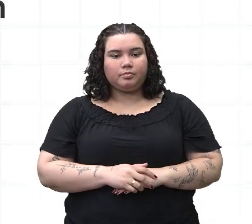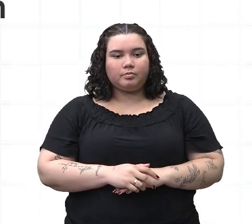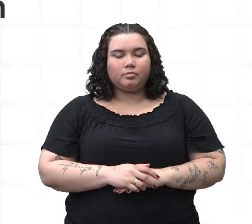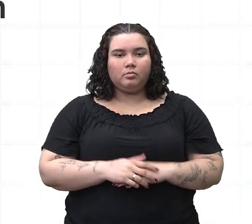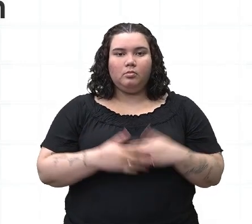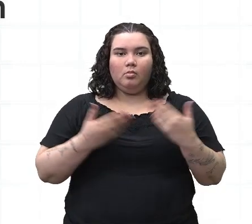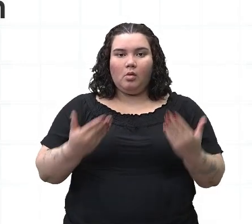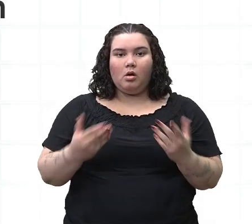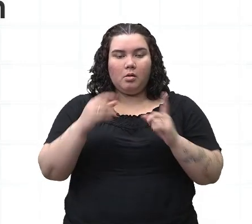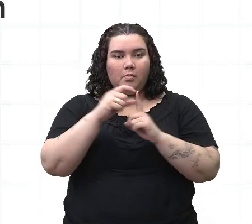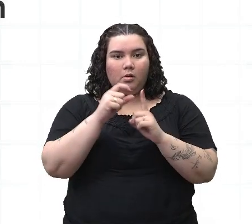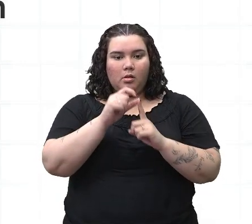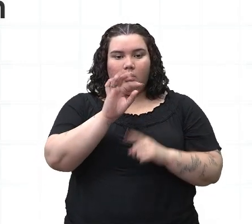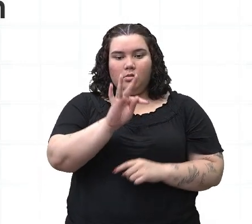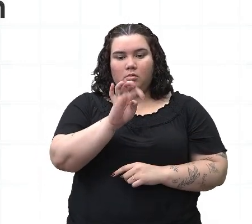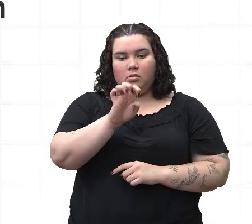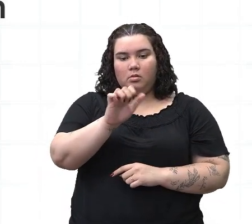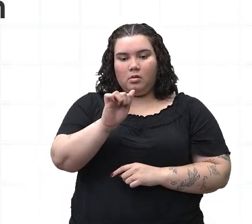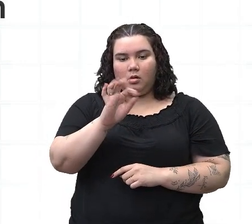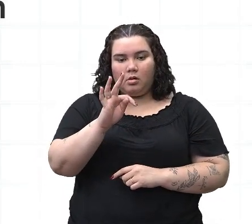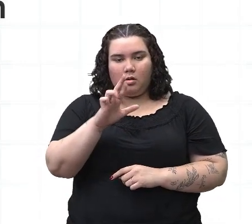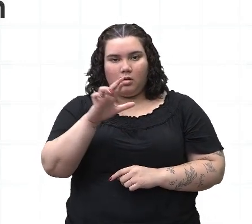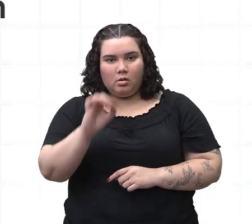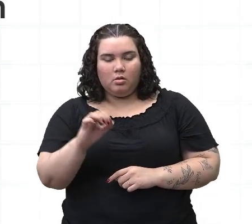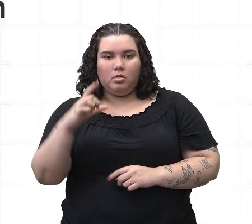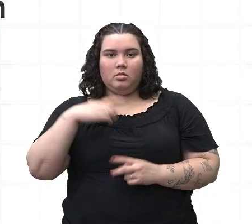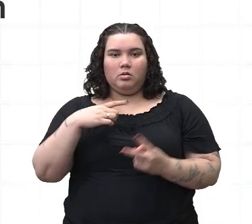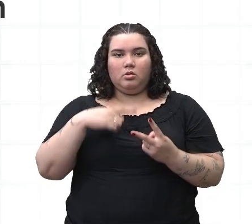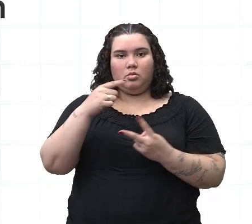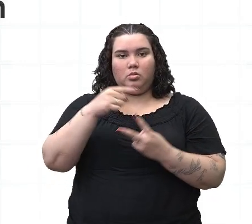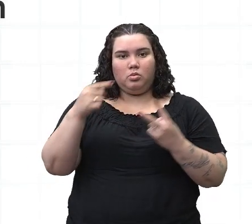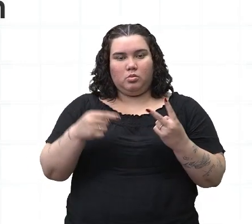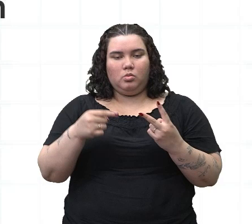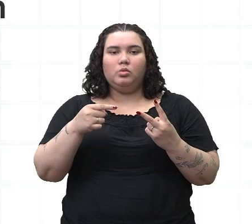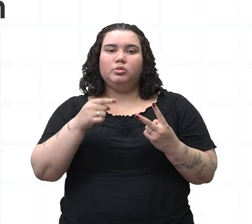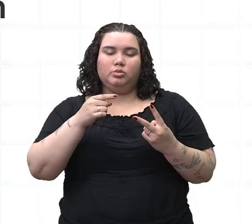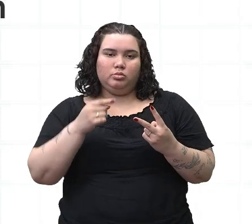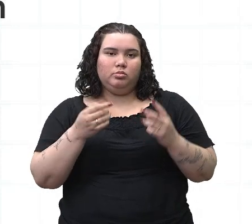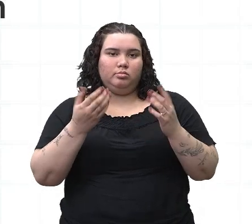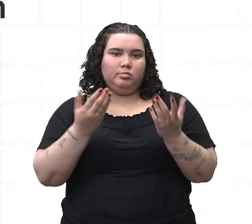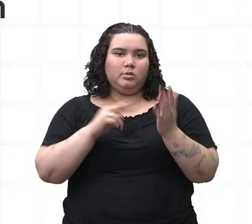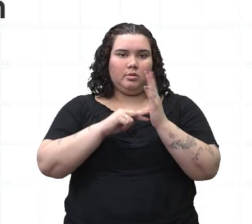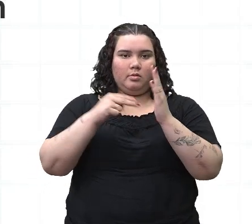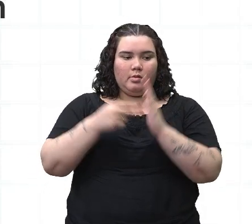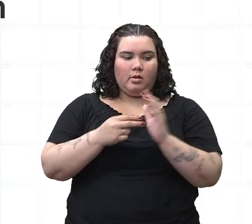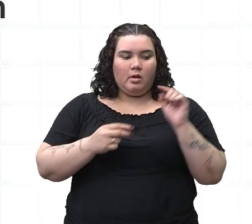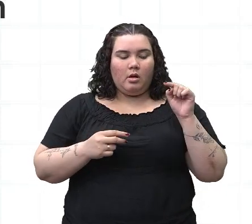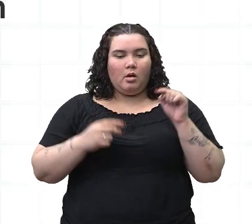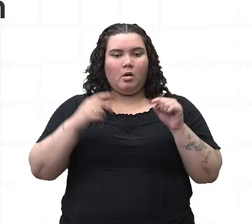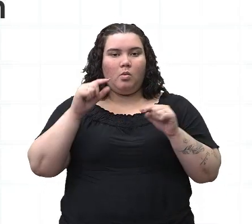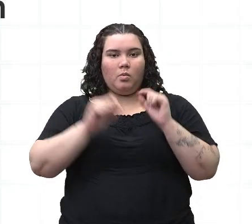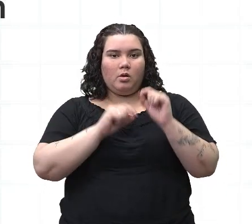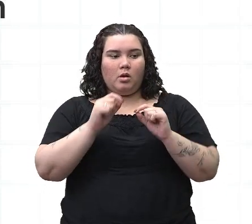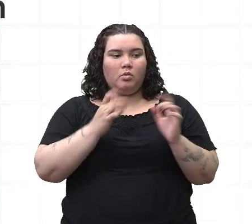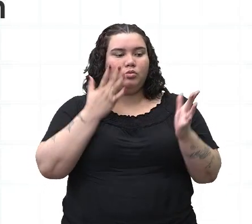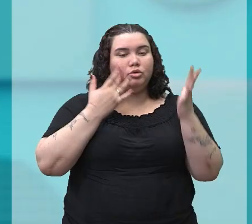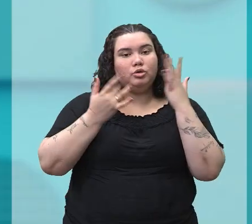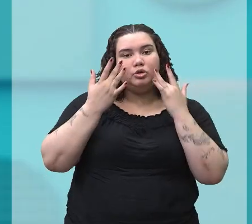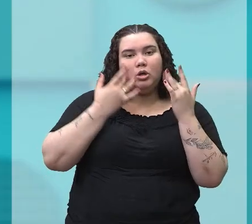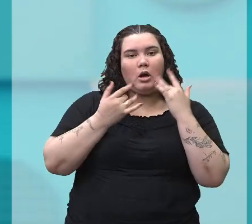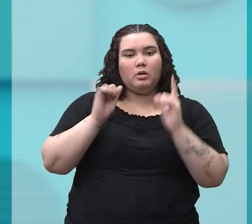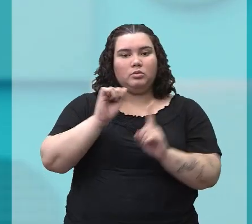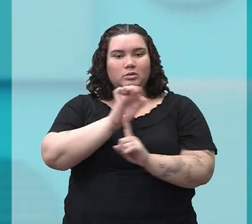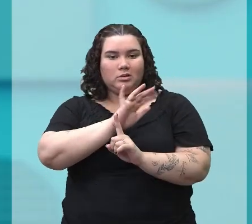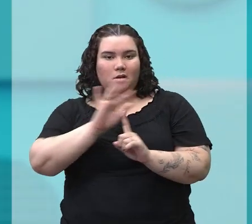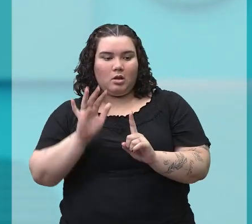palavra teatro, a gente pode estar se referindo ao teatro, ato de encenar, né? O teatro, a